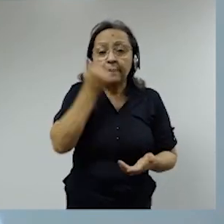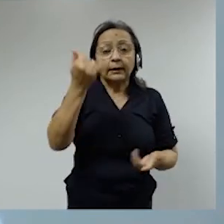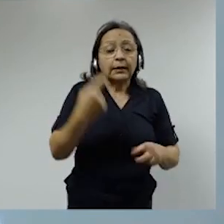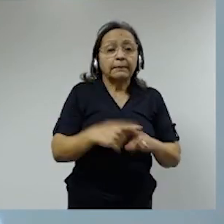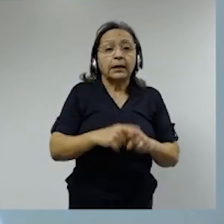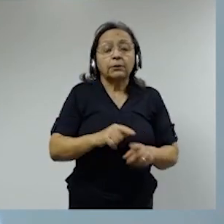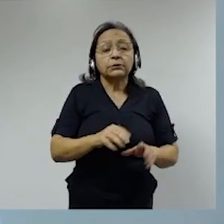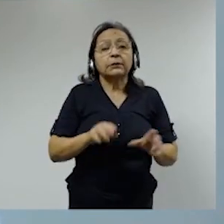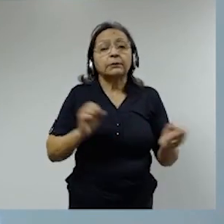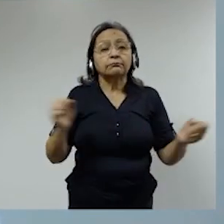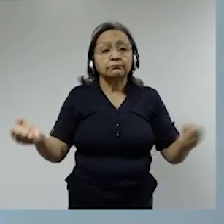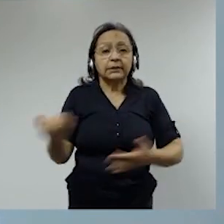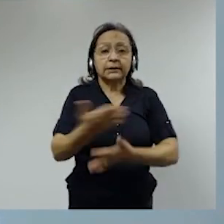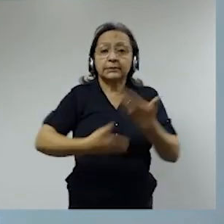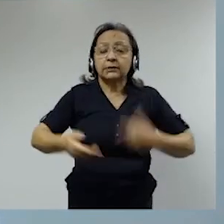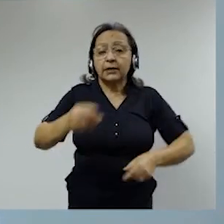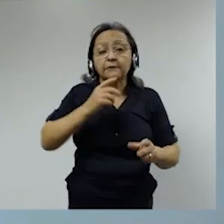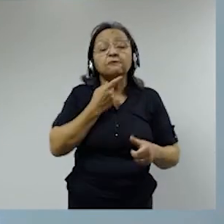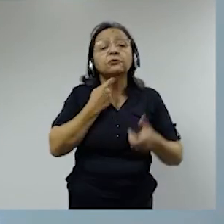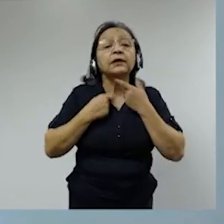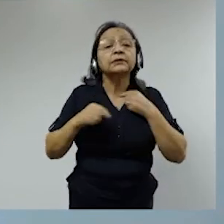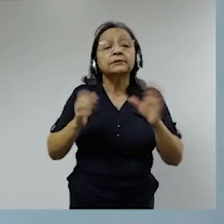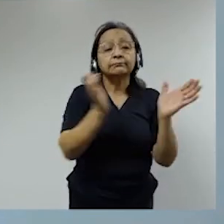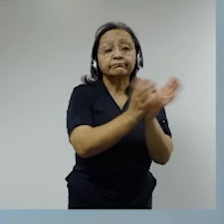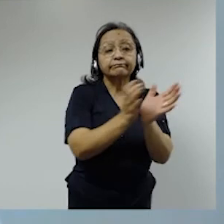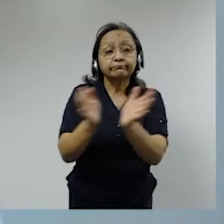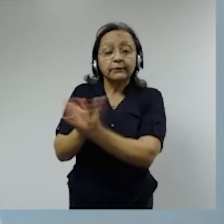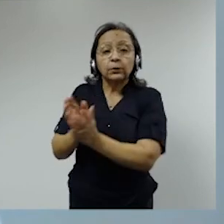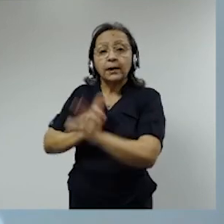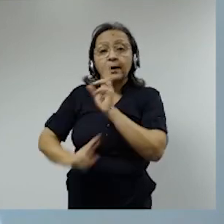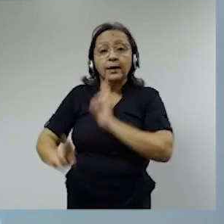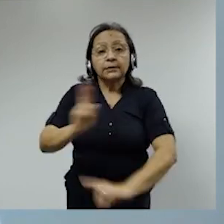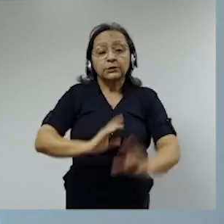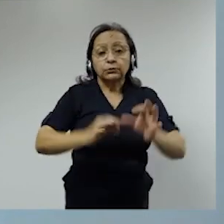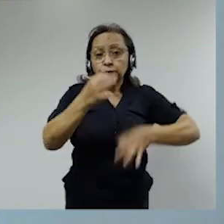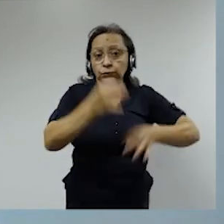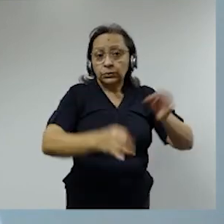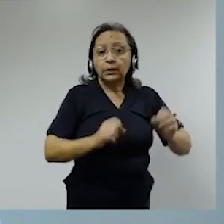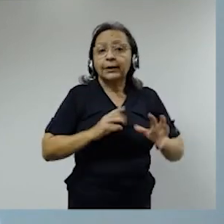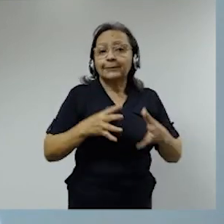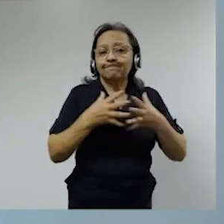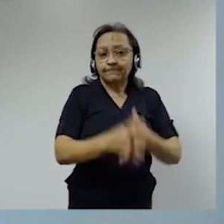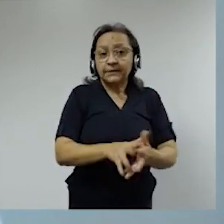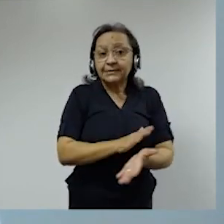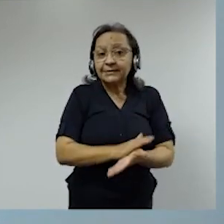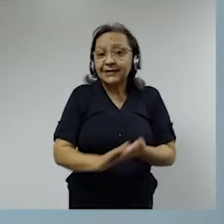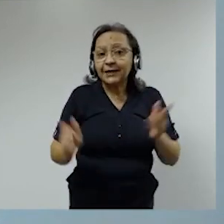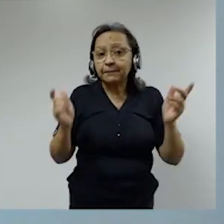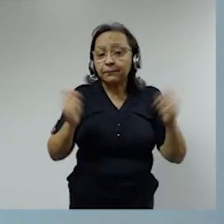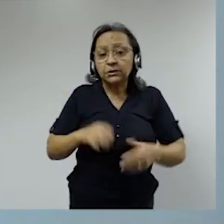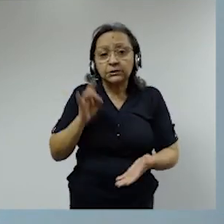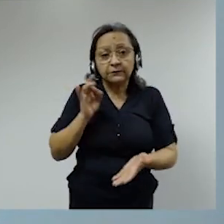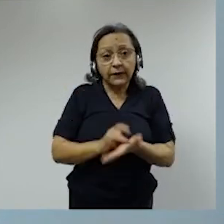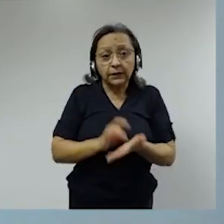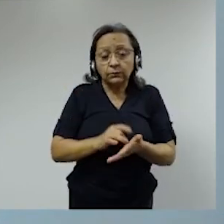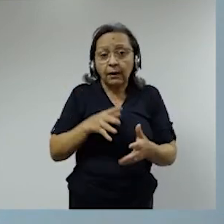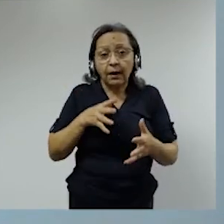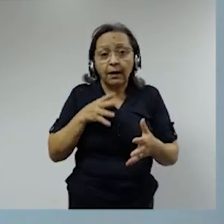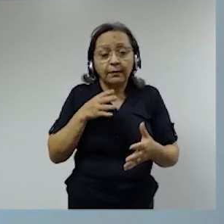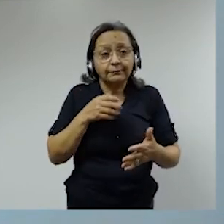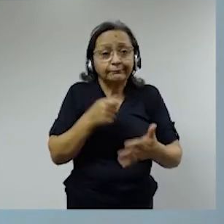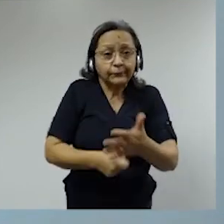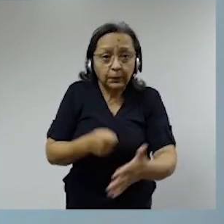e transcendente à vontade das partes numa relação jurídica, que nela interfere sem que se possa imputar autoria